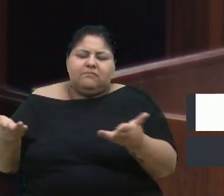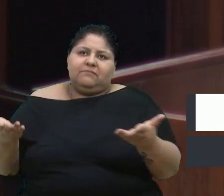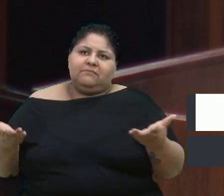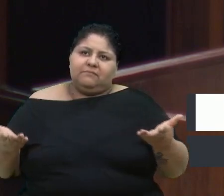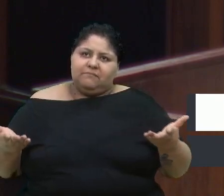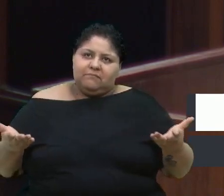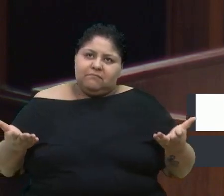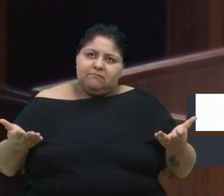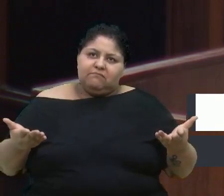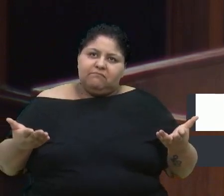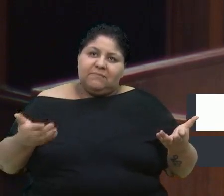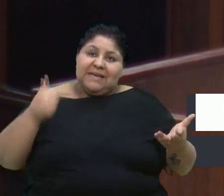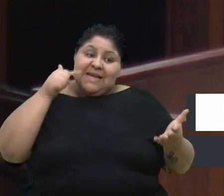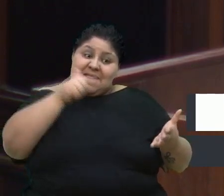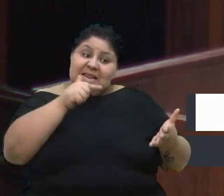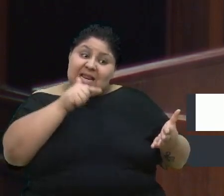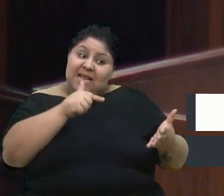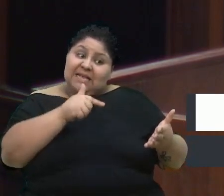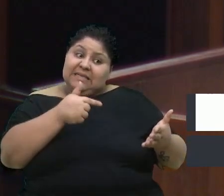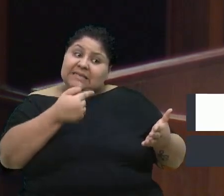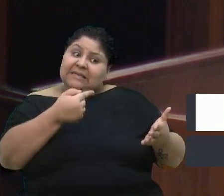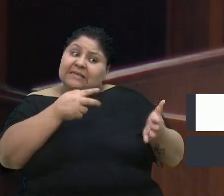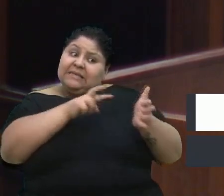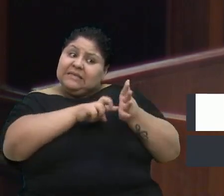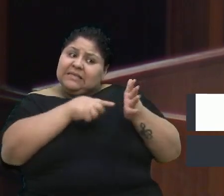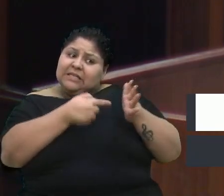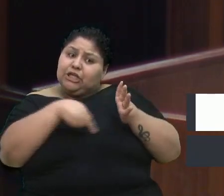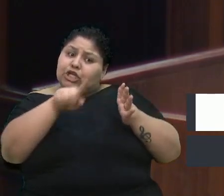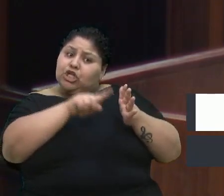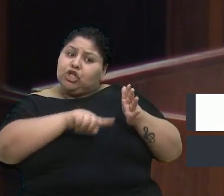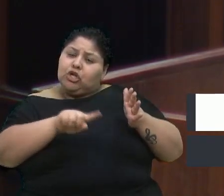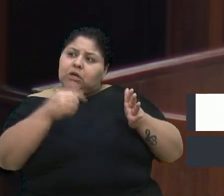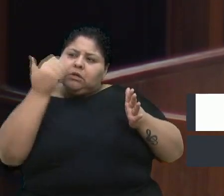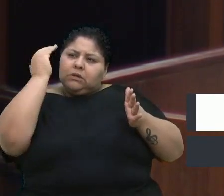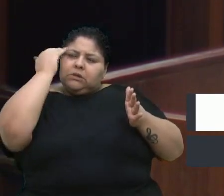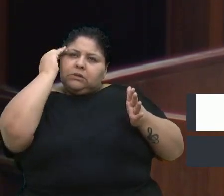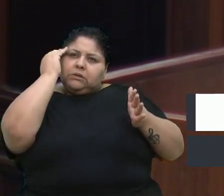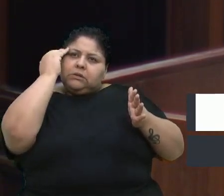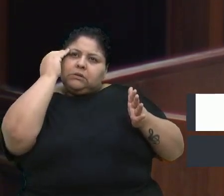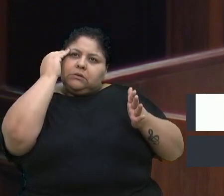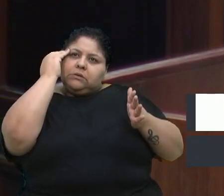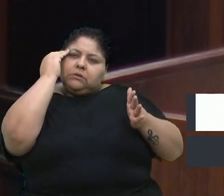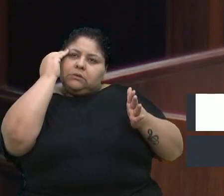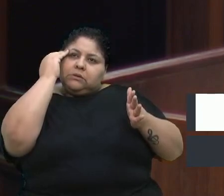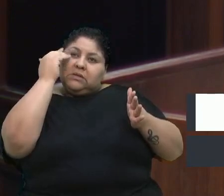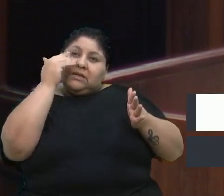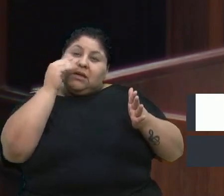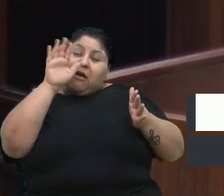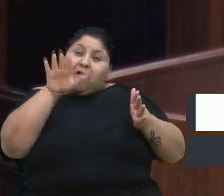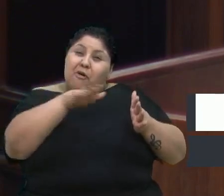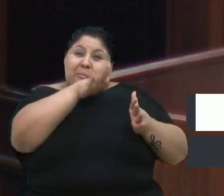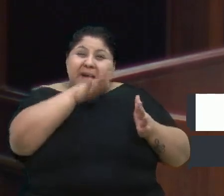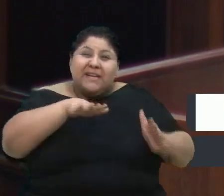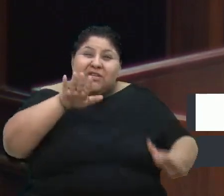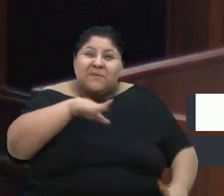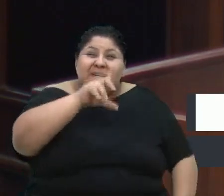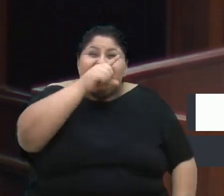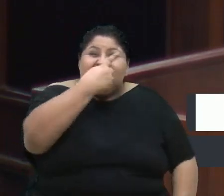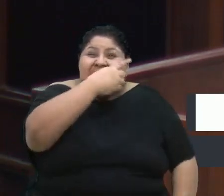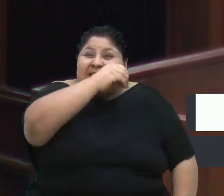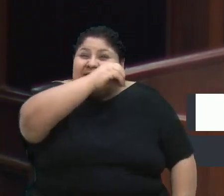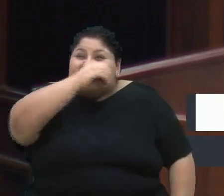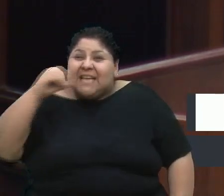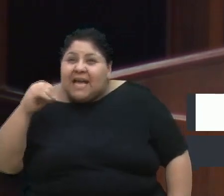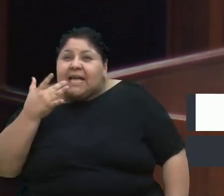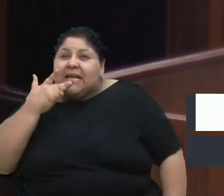É nesse ponto que nós temos que ter um processo de reflexão. Cerca de 100 crianças por dia são